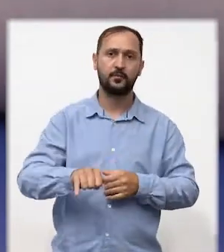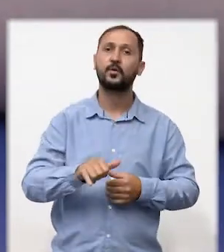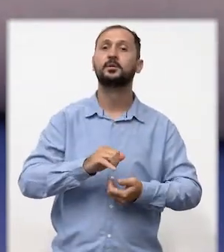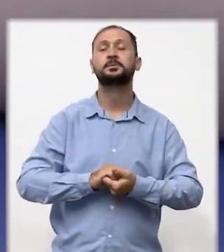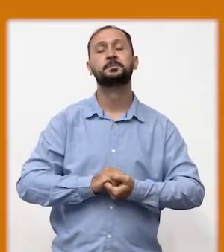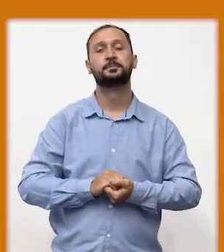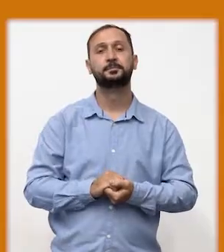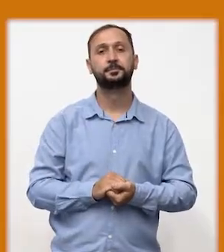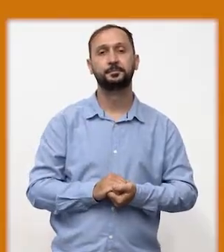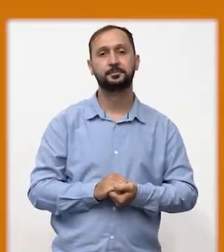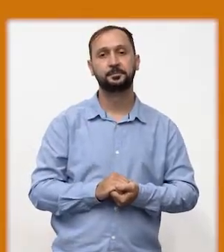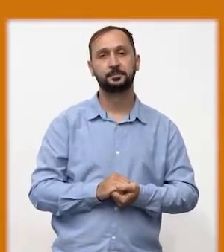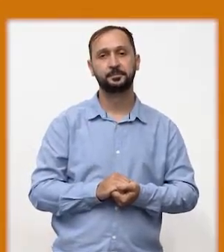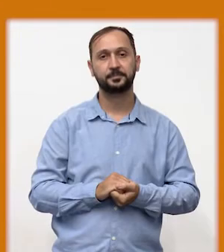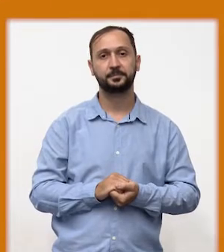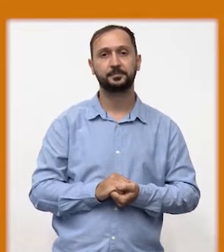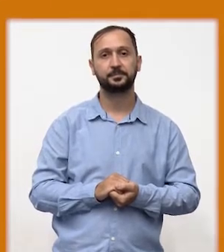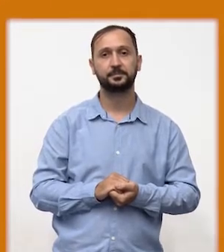telefone.